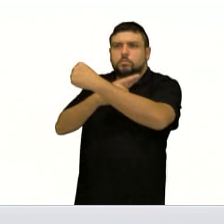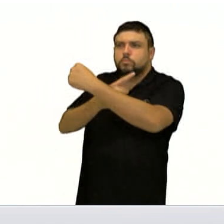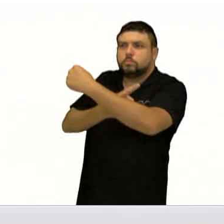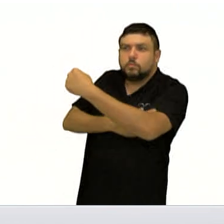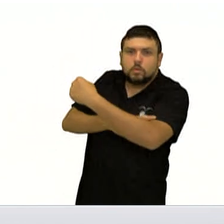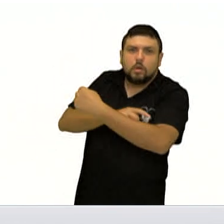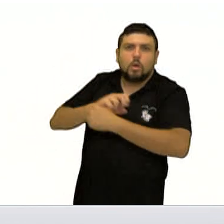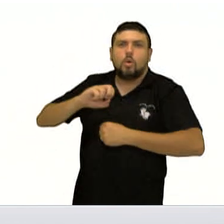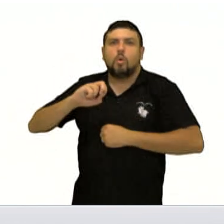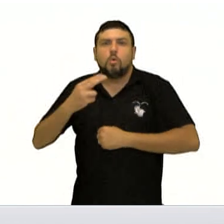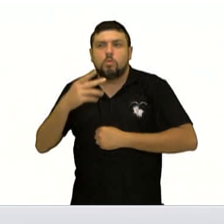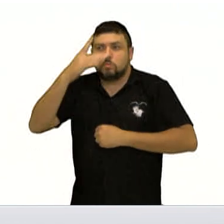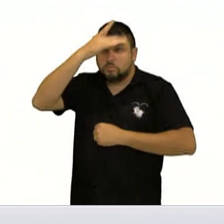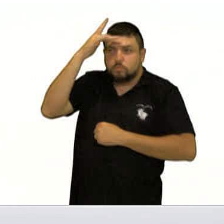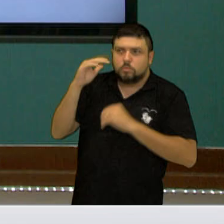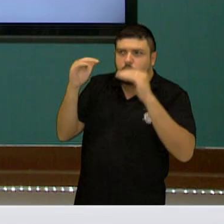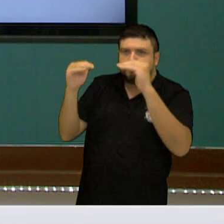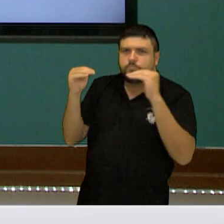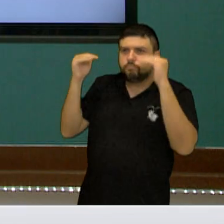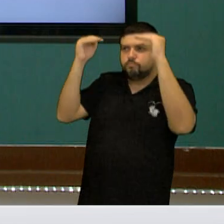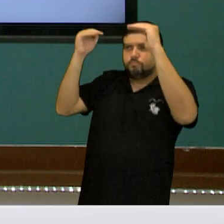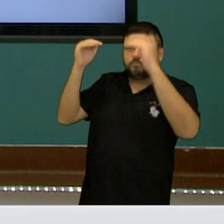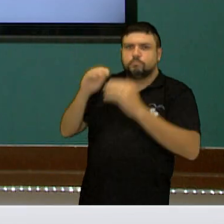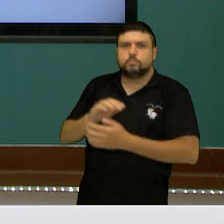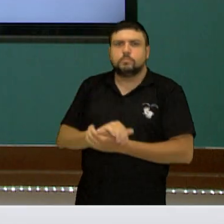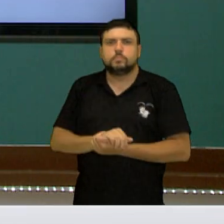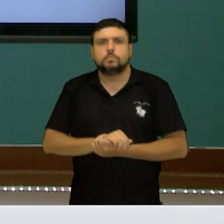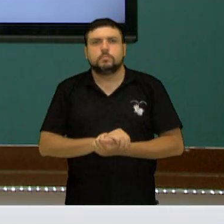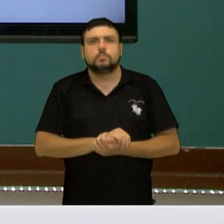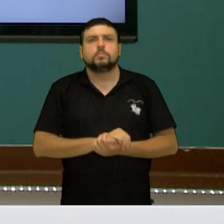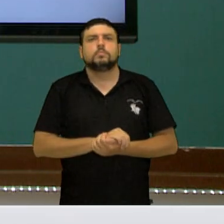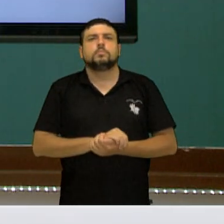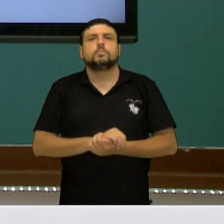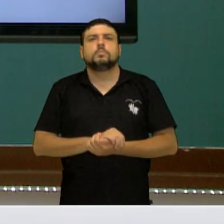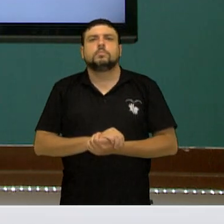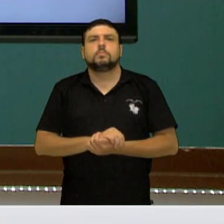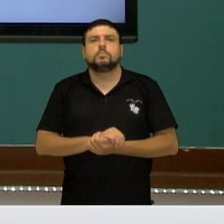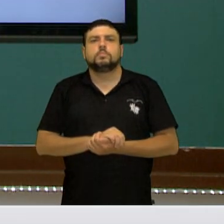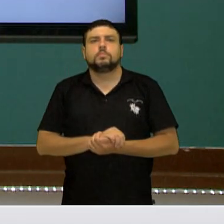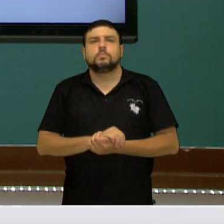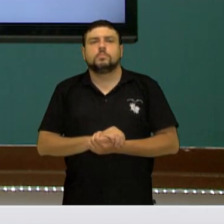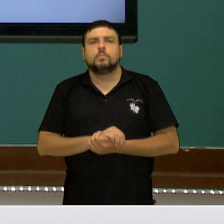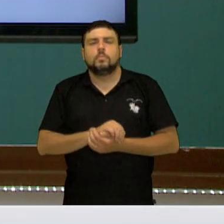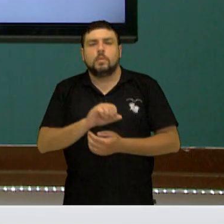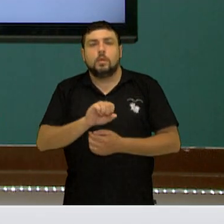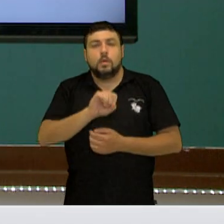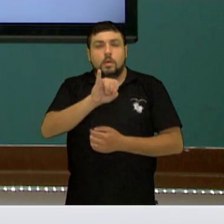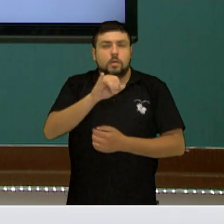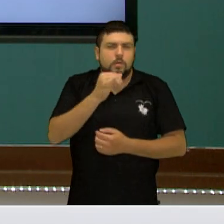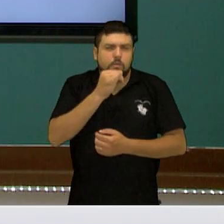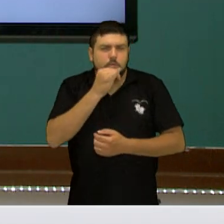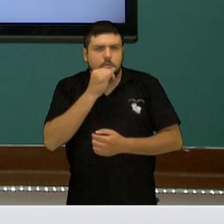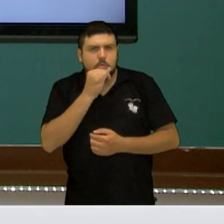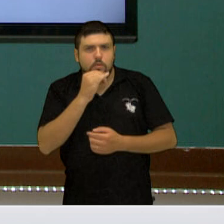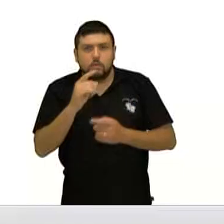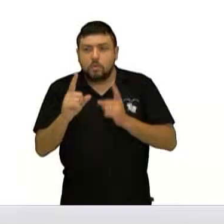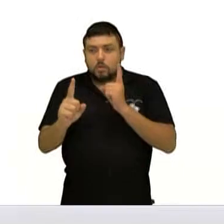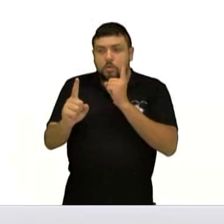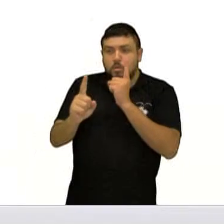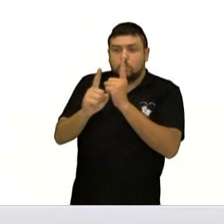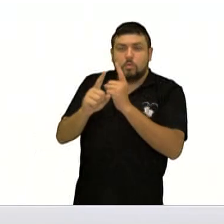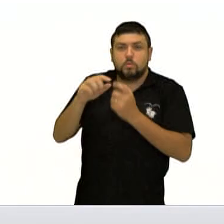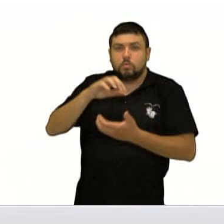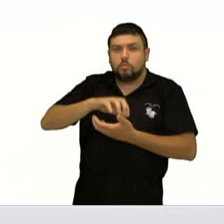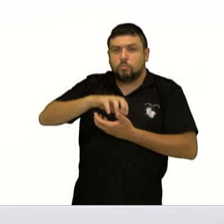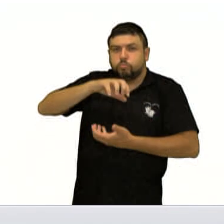está superior a você, ok? Quando você se encontra com outros idosos, pode dizer olá colocando